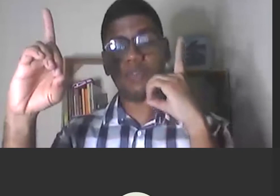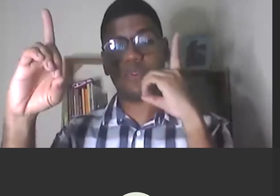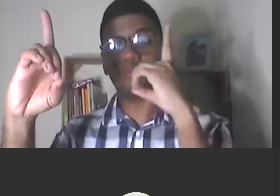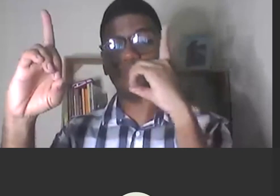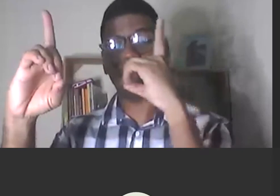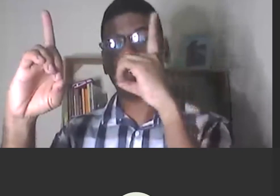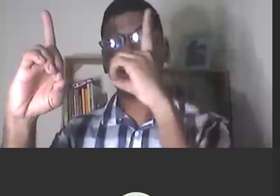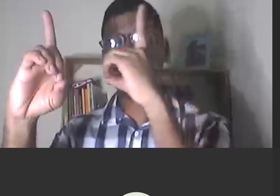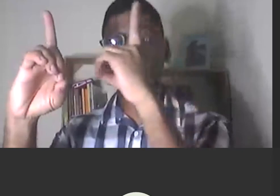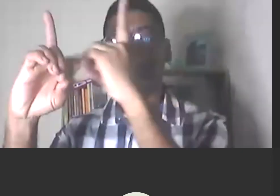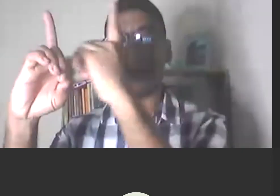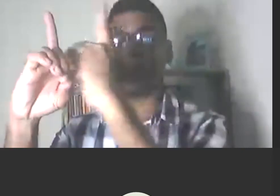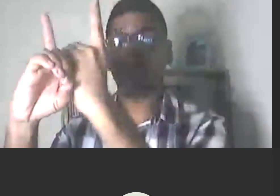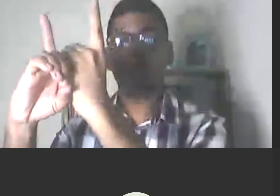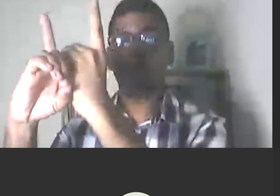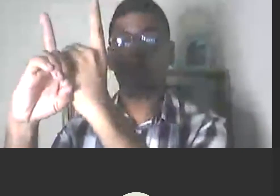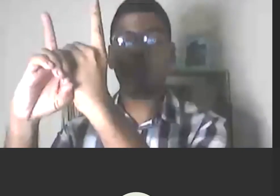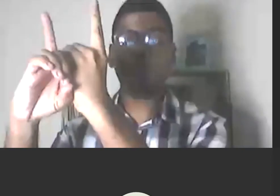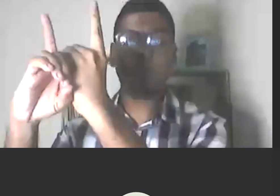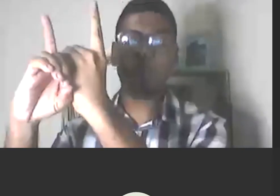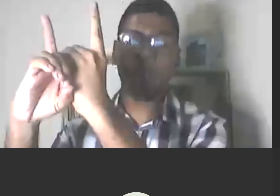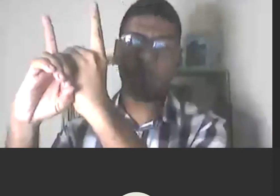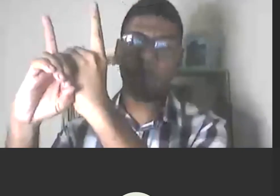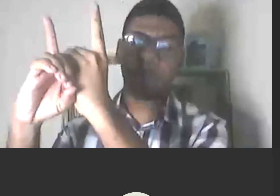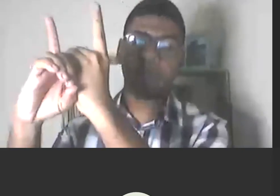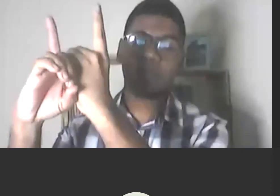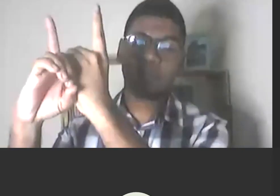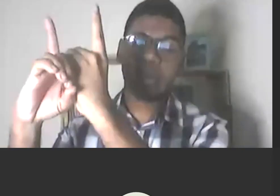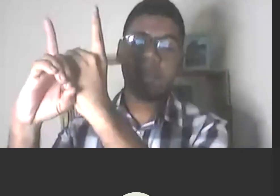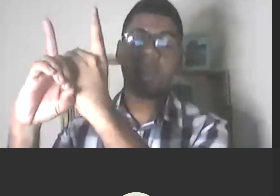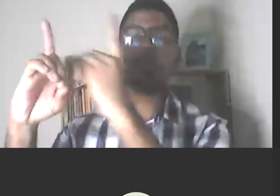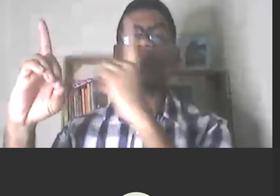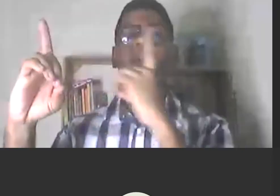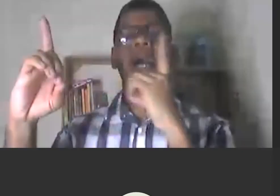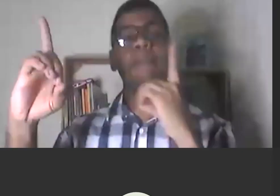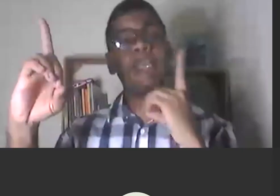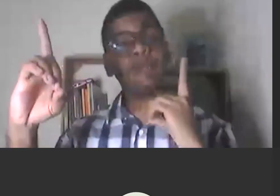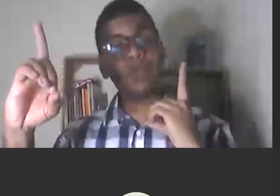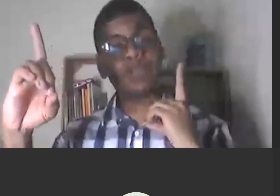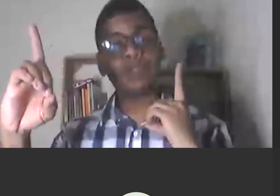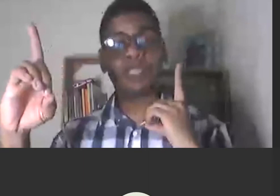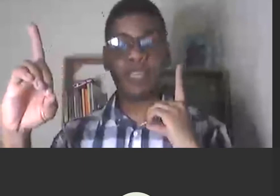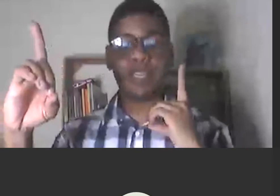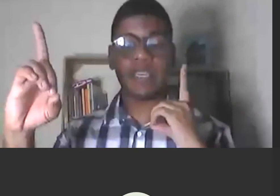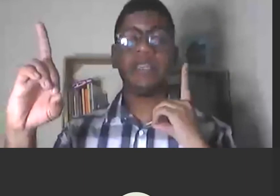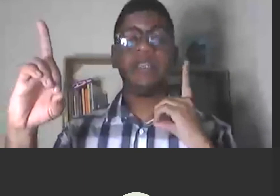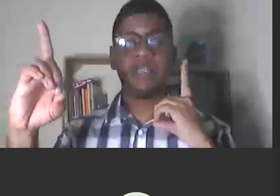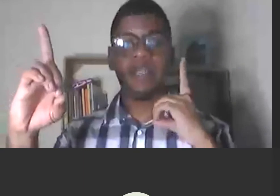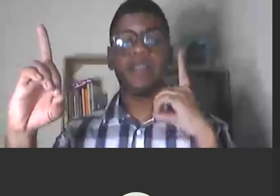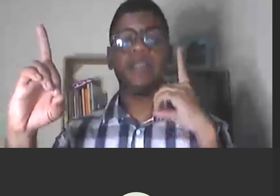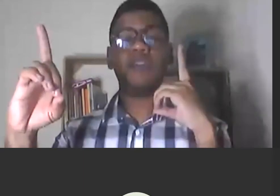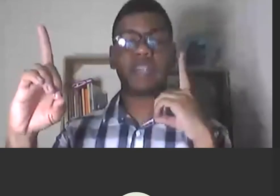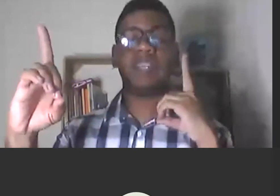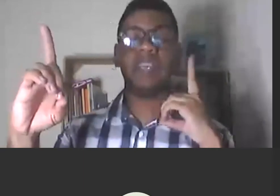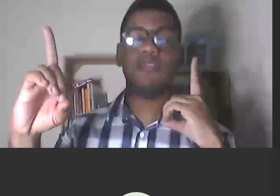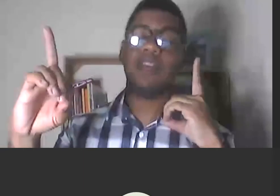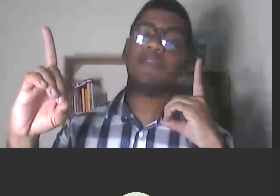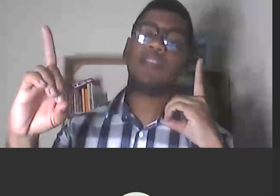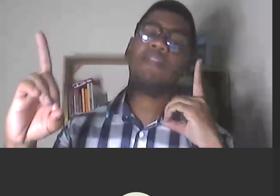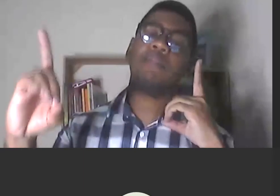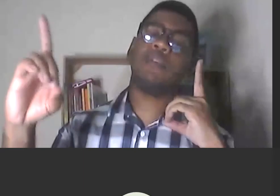Então, eu caminho até lá para encontrar com ela, tá? A mesma coisa aconteceria se eu